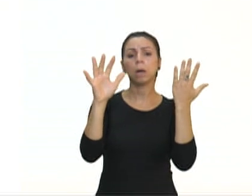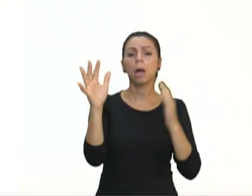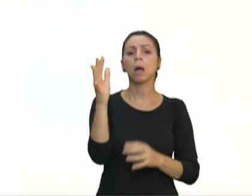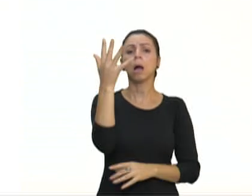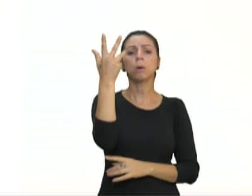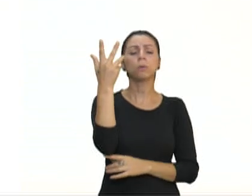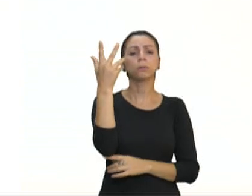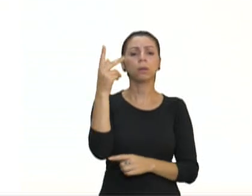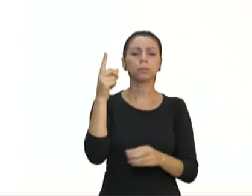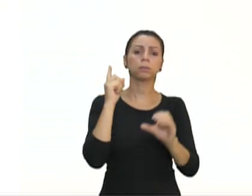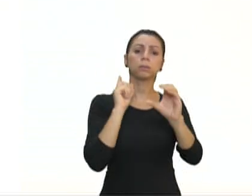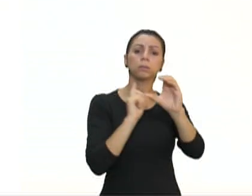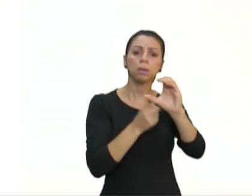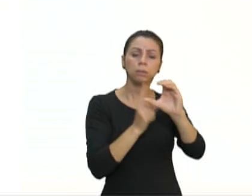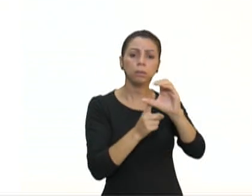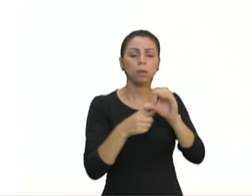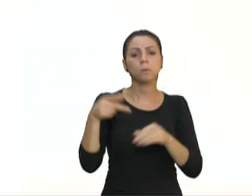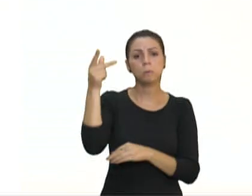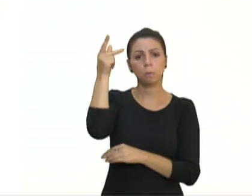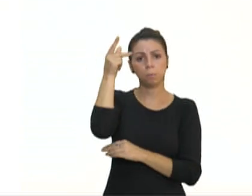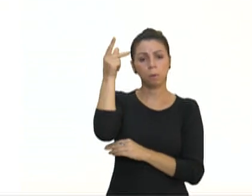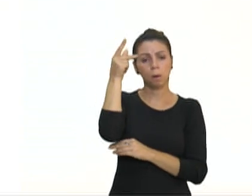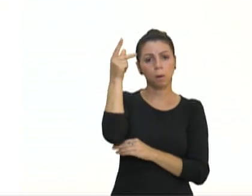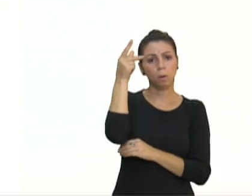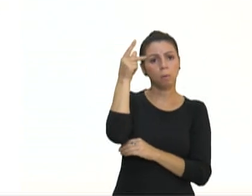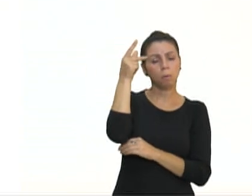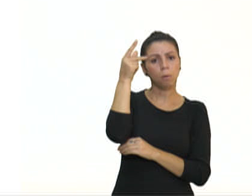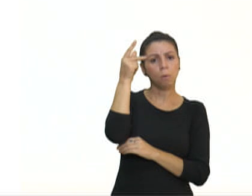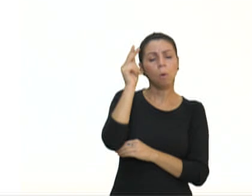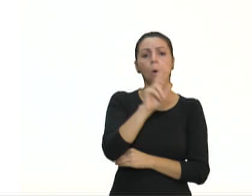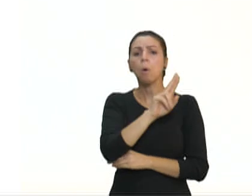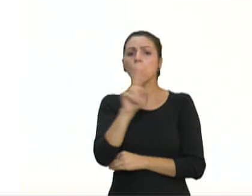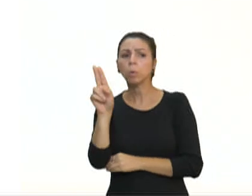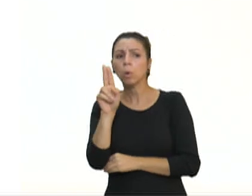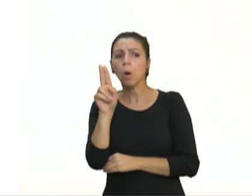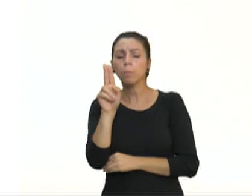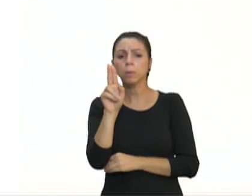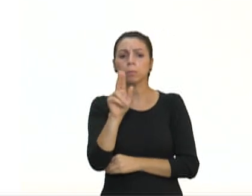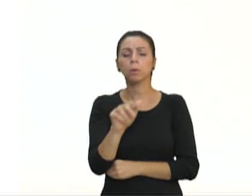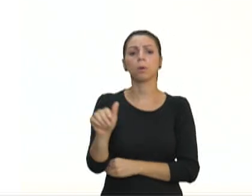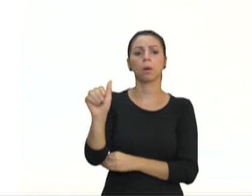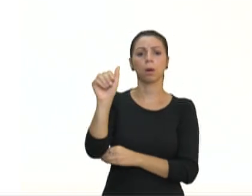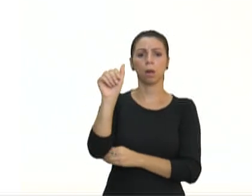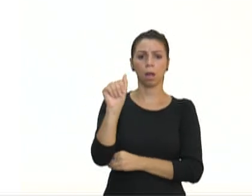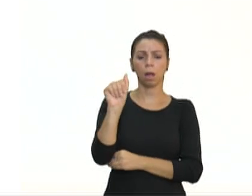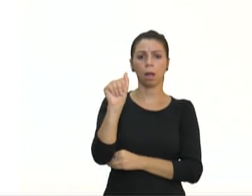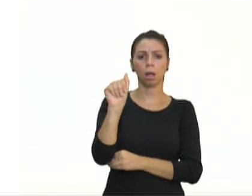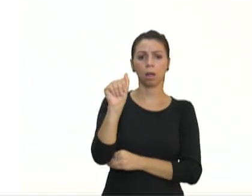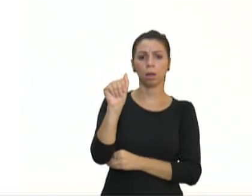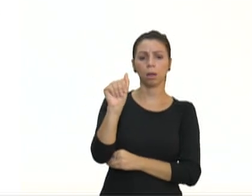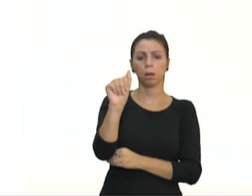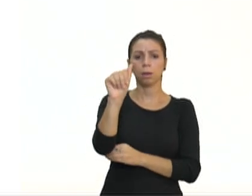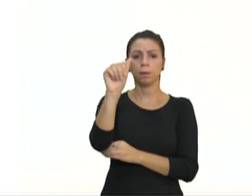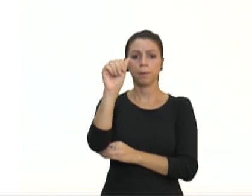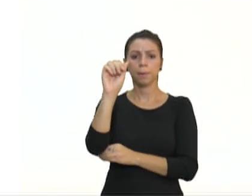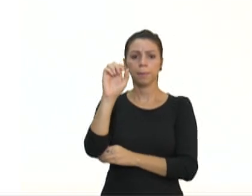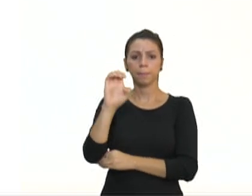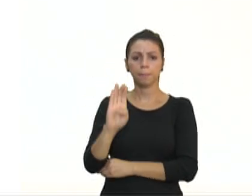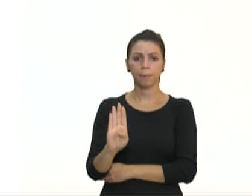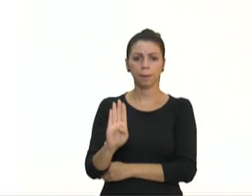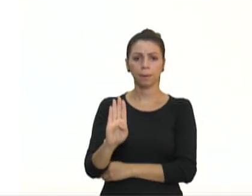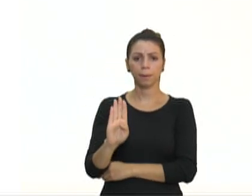Paulo. Trata-se de qual fenômeno? Efeito estufa? Chuva ácida?